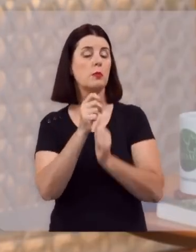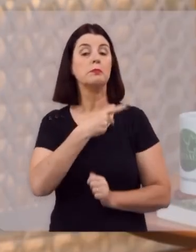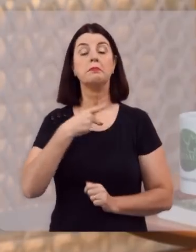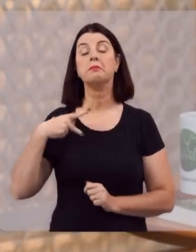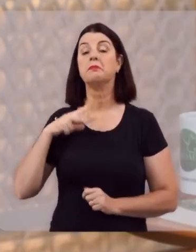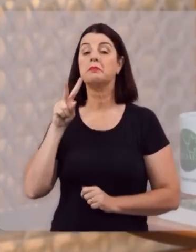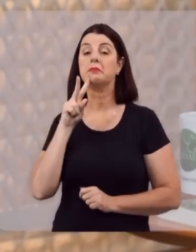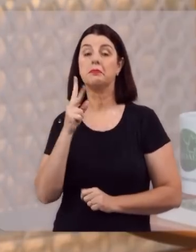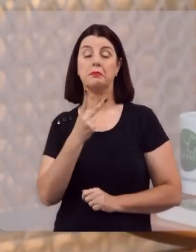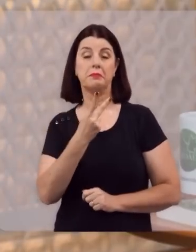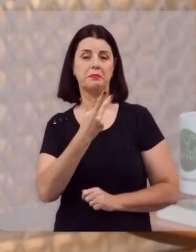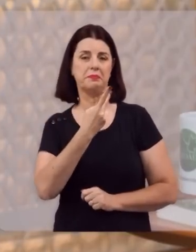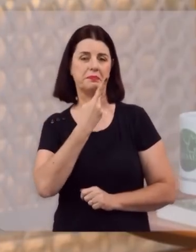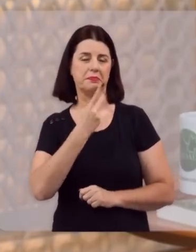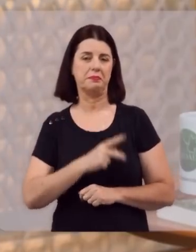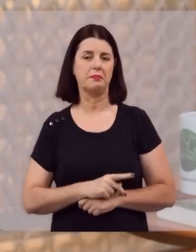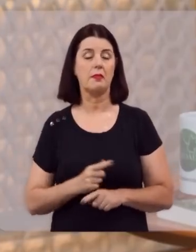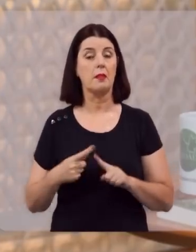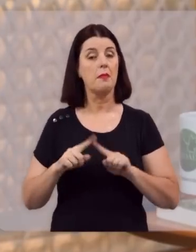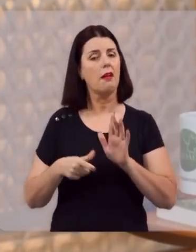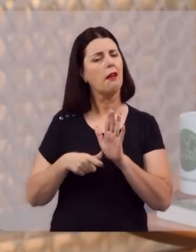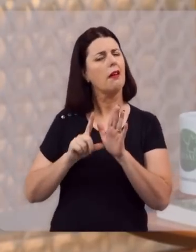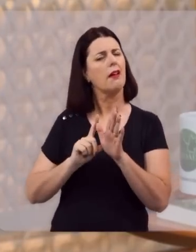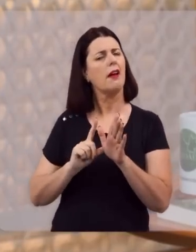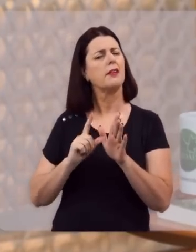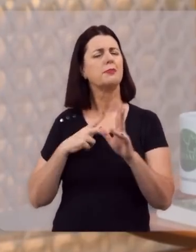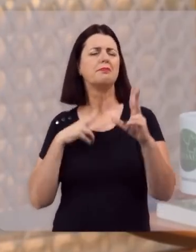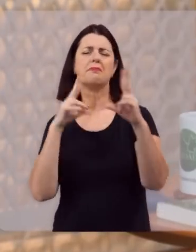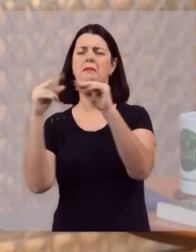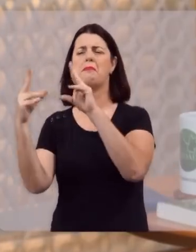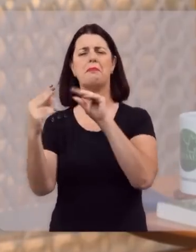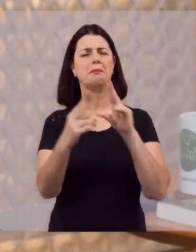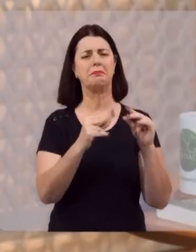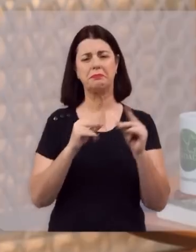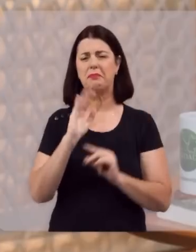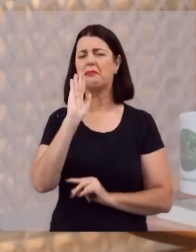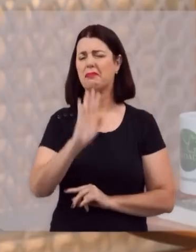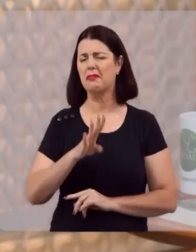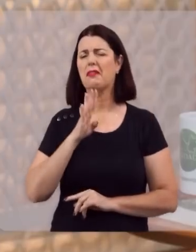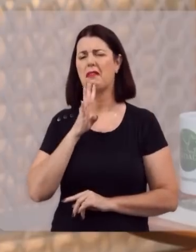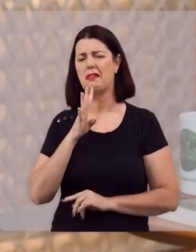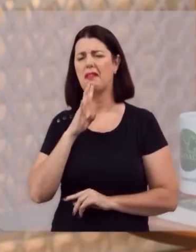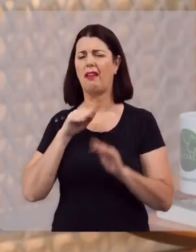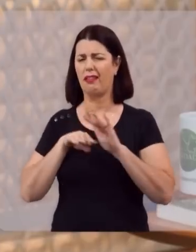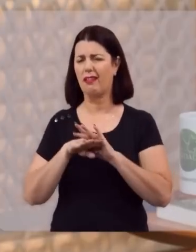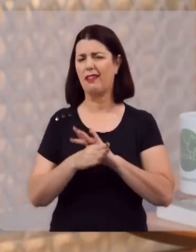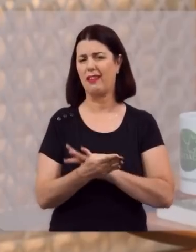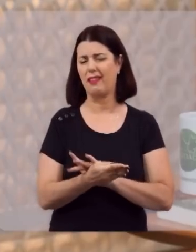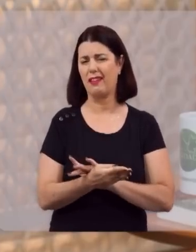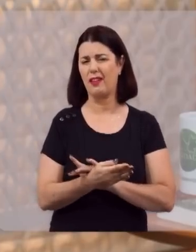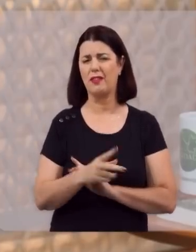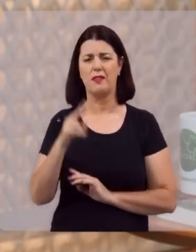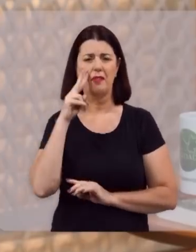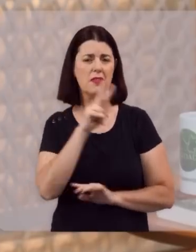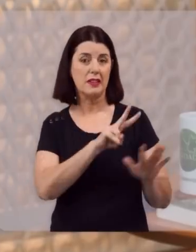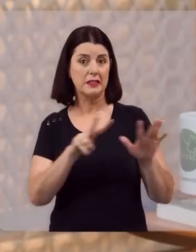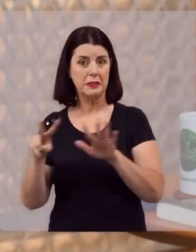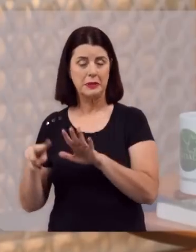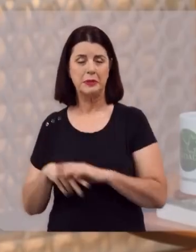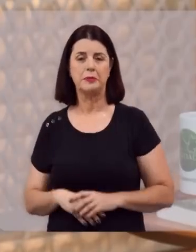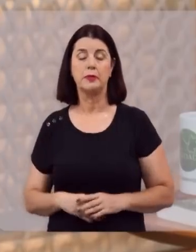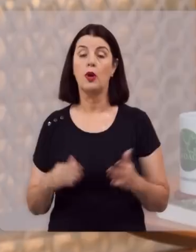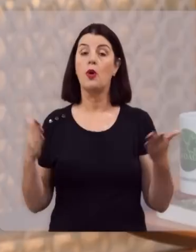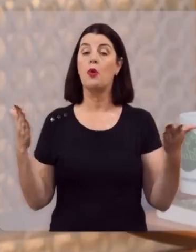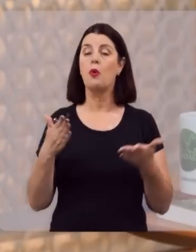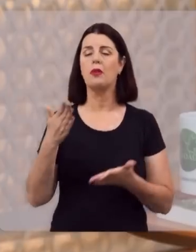com o reverendo Hernandes Dias Lopes, mas antes esse bate-papo que você já tem se acostumado a ouvir todas as semanas.